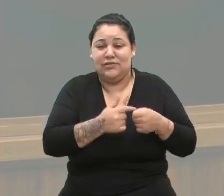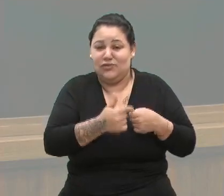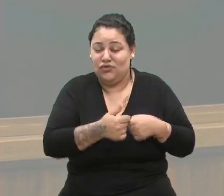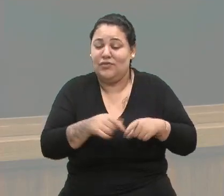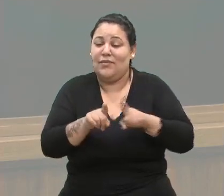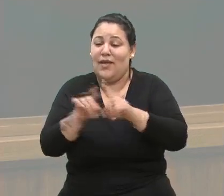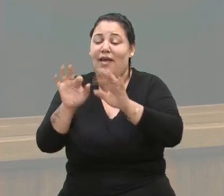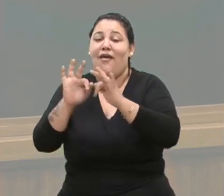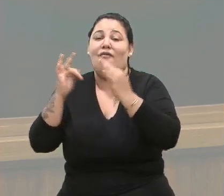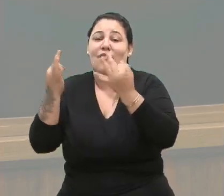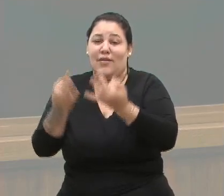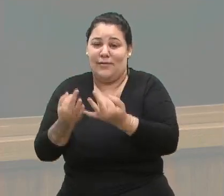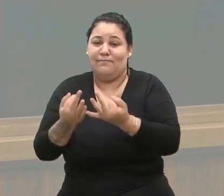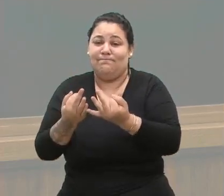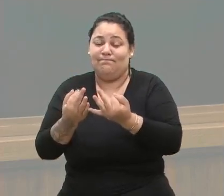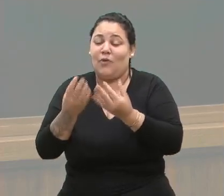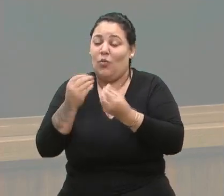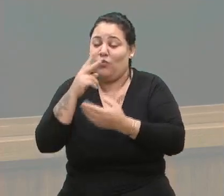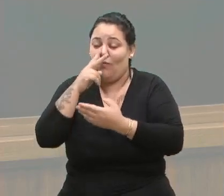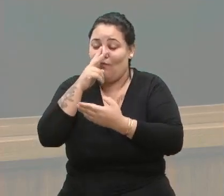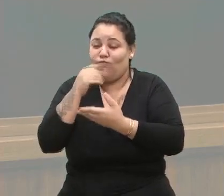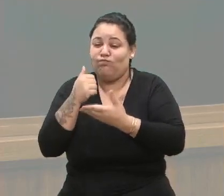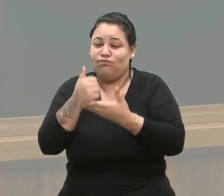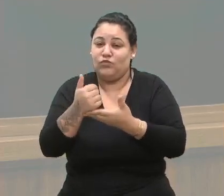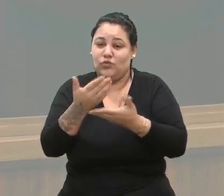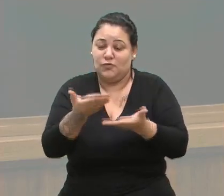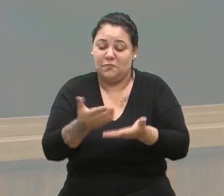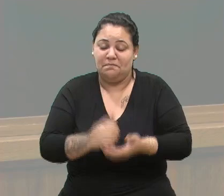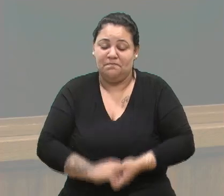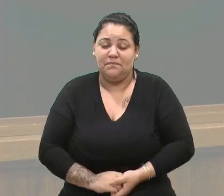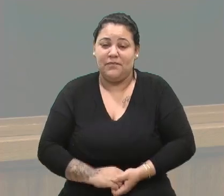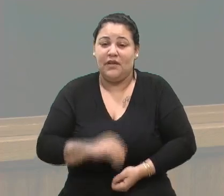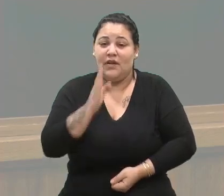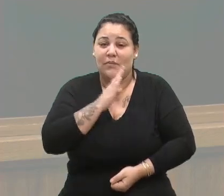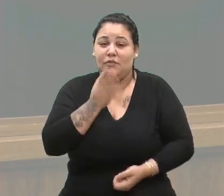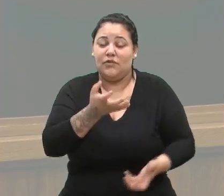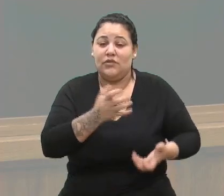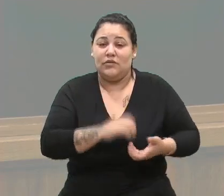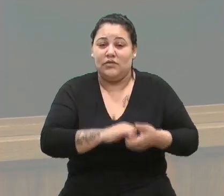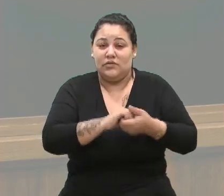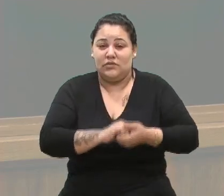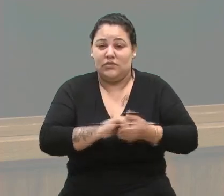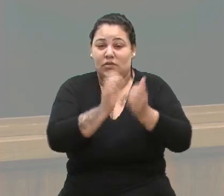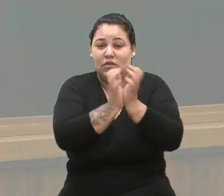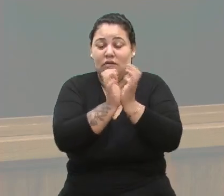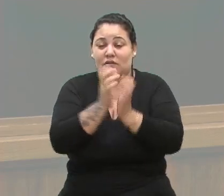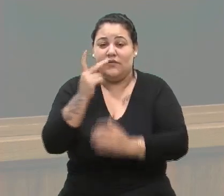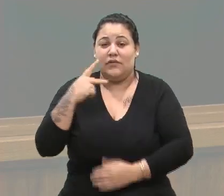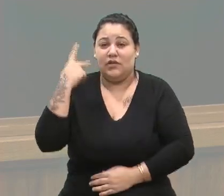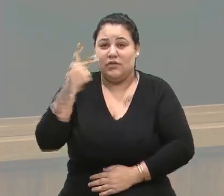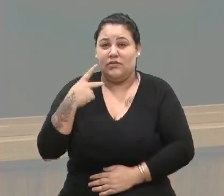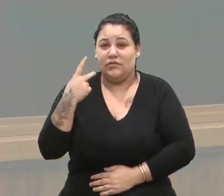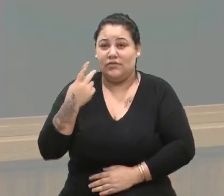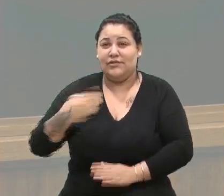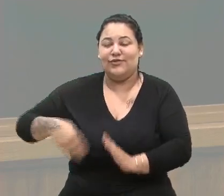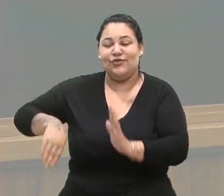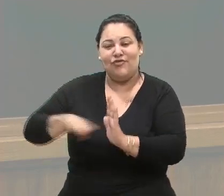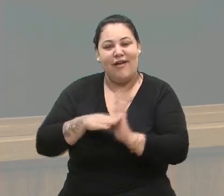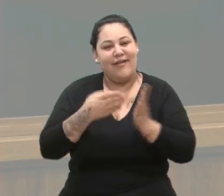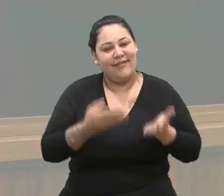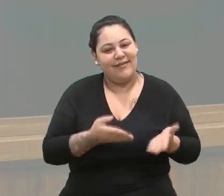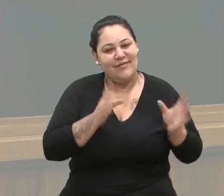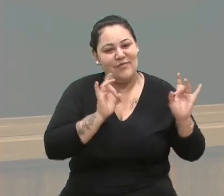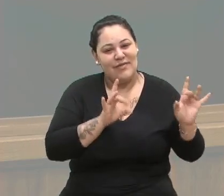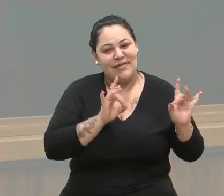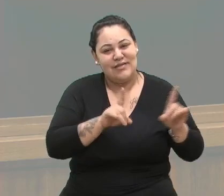familiares, enfim, muita força nessa hora. Rapidamente, também quero saudar aos colegas vereadores que estão chegando. Essa palavra. Especial